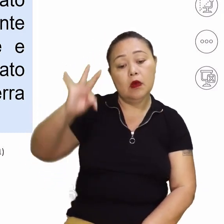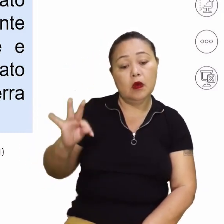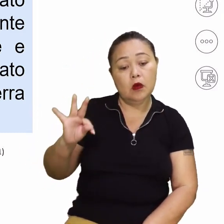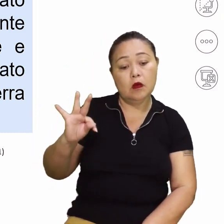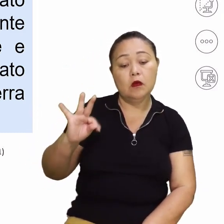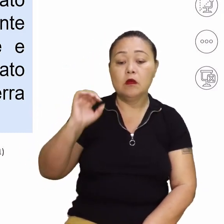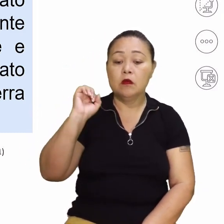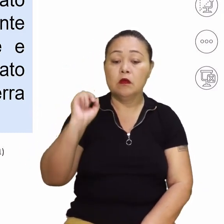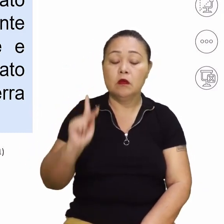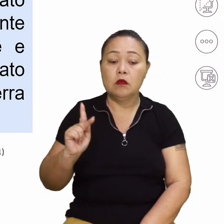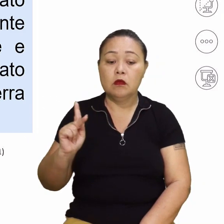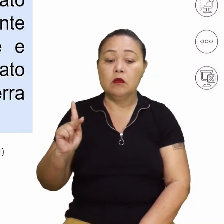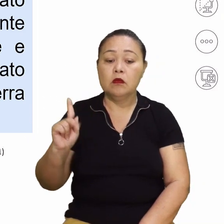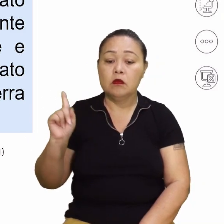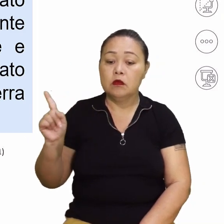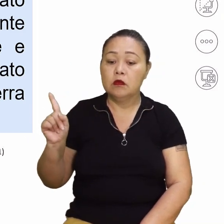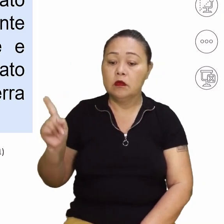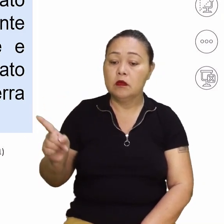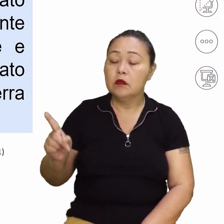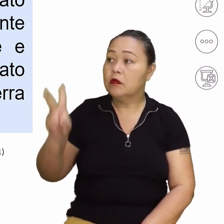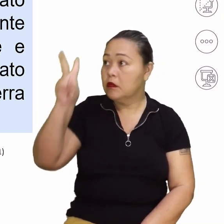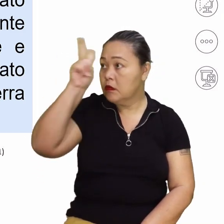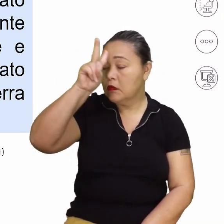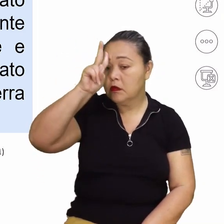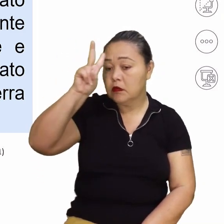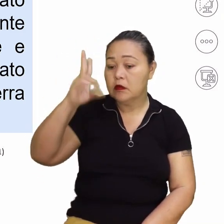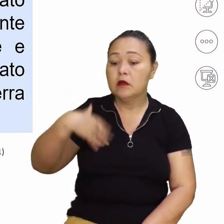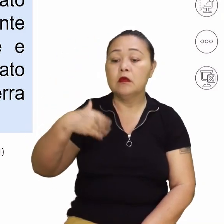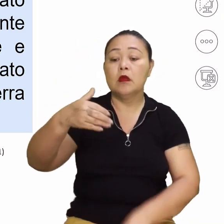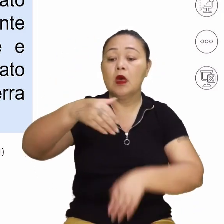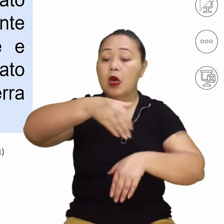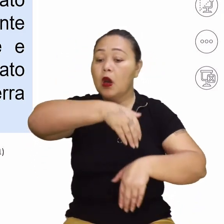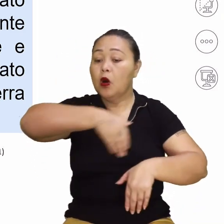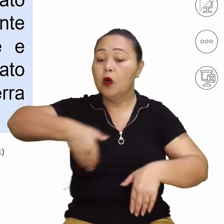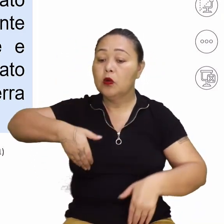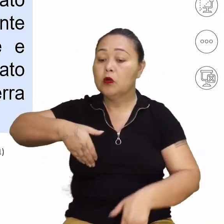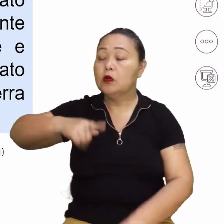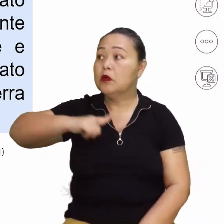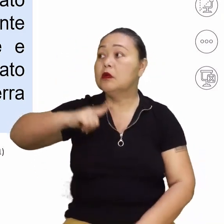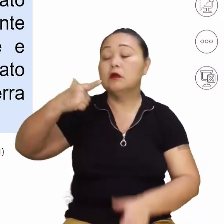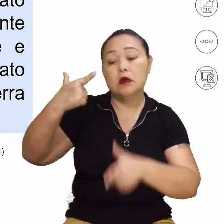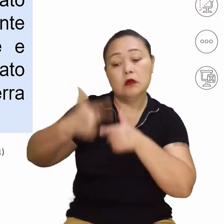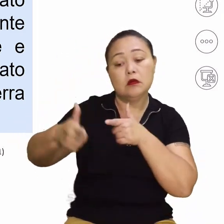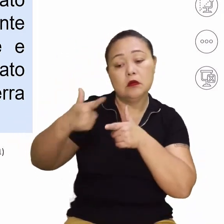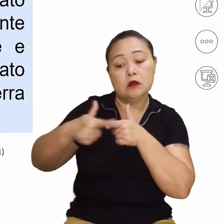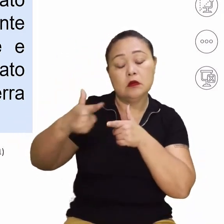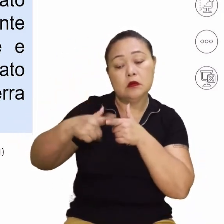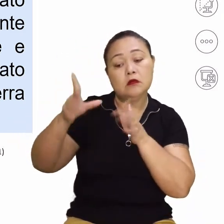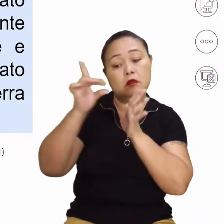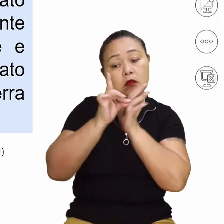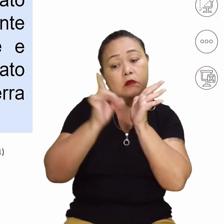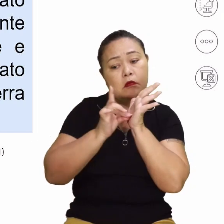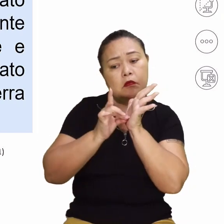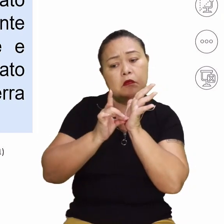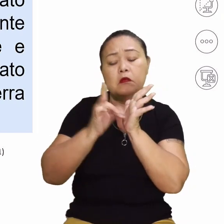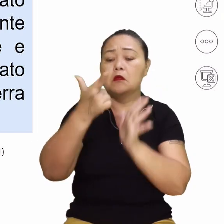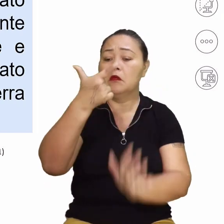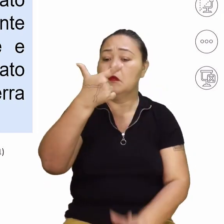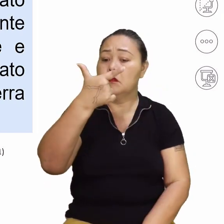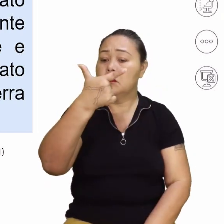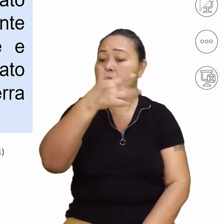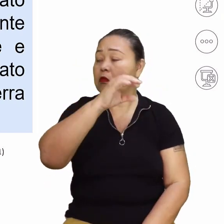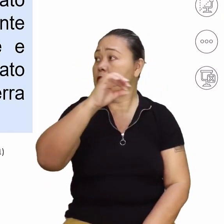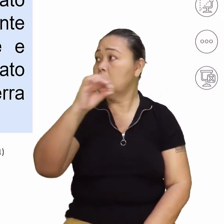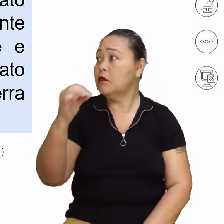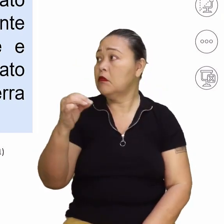Ok gente é só relembrando os cintas-largas teve um problema na década de 2000 muito